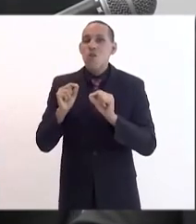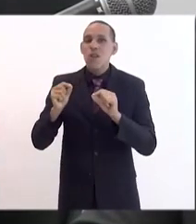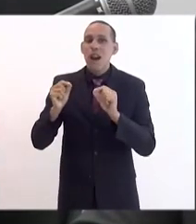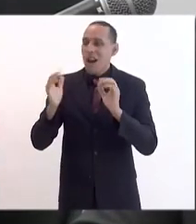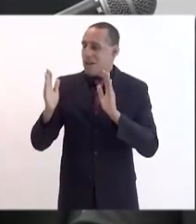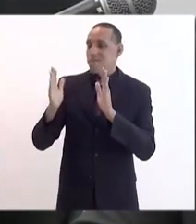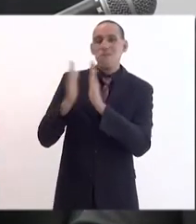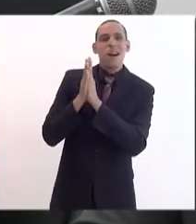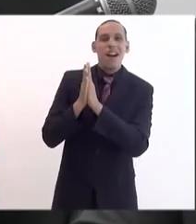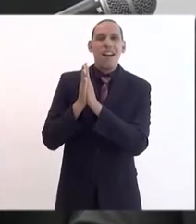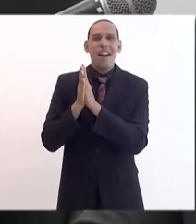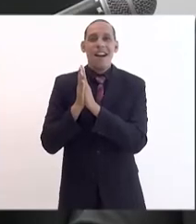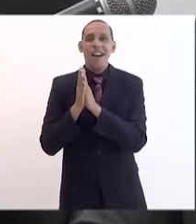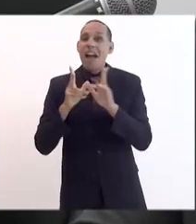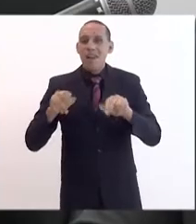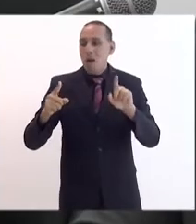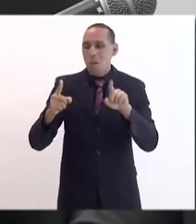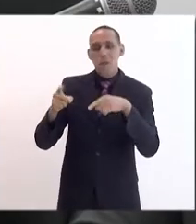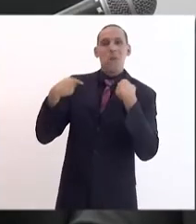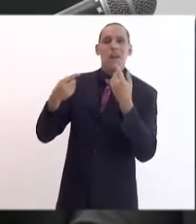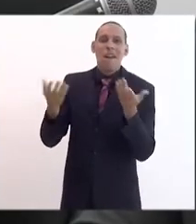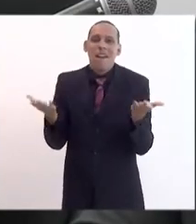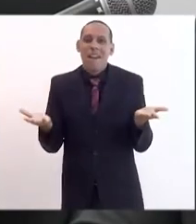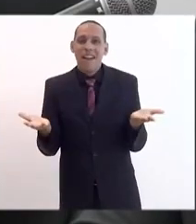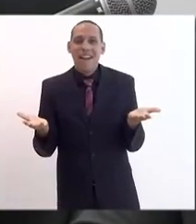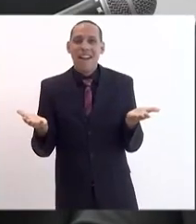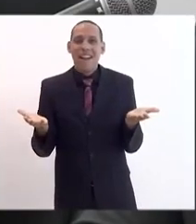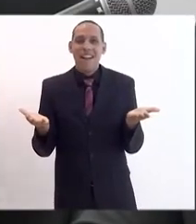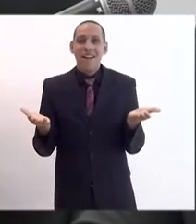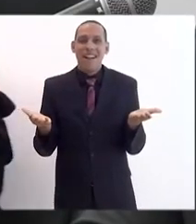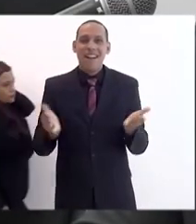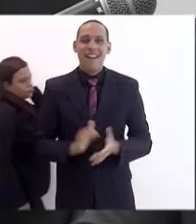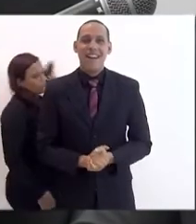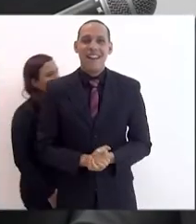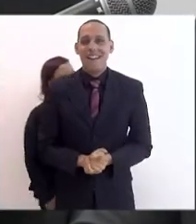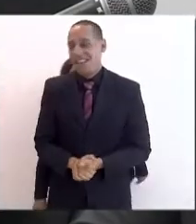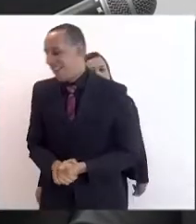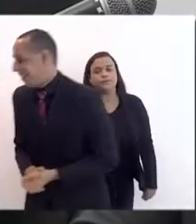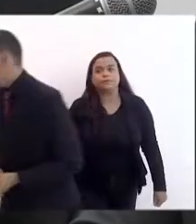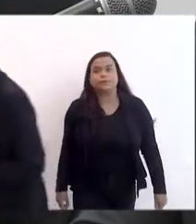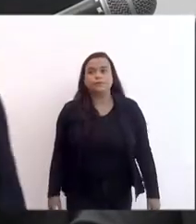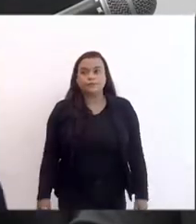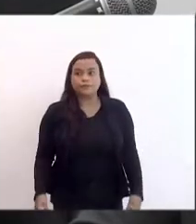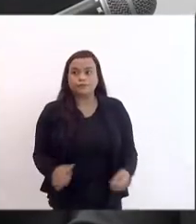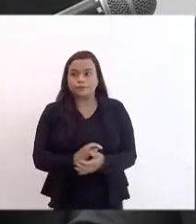confrontando a minha fala como se me agredindo estivesse. É. Como